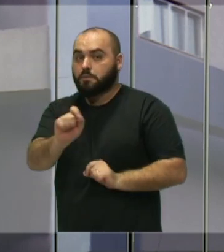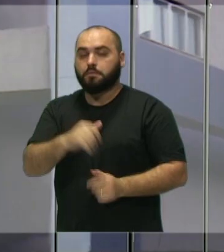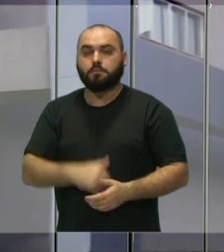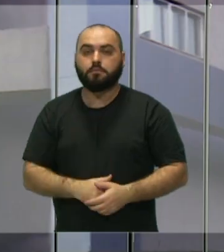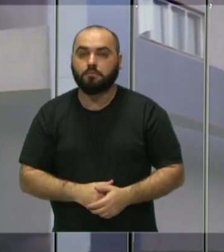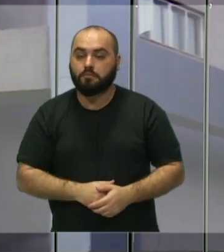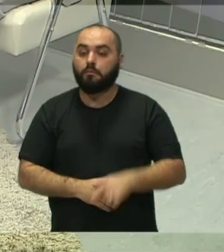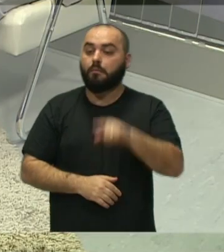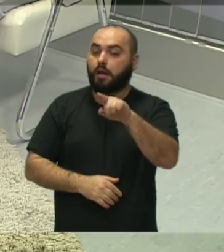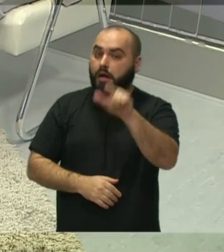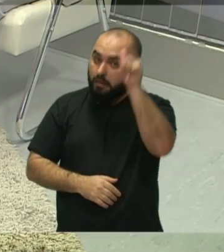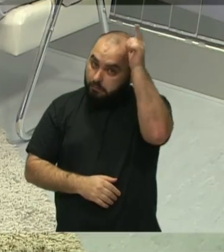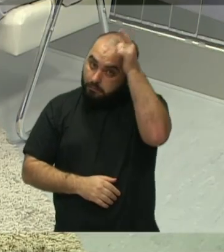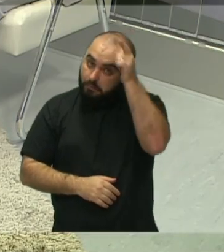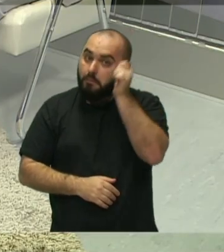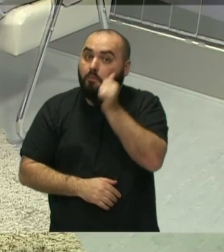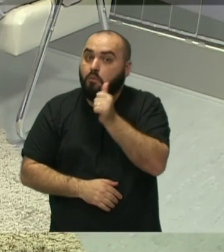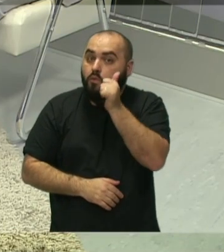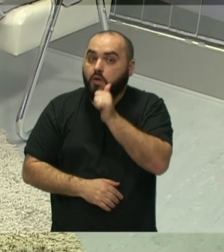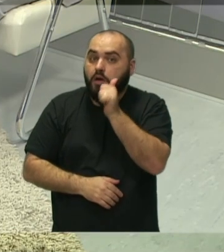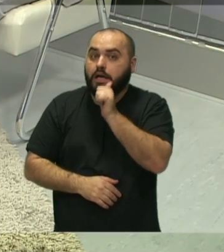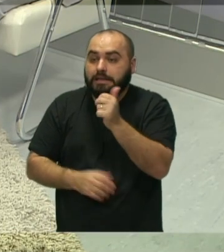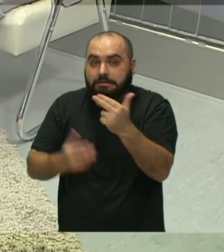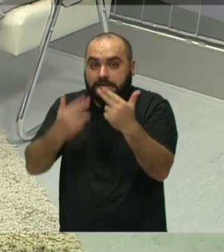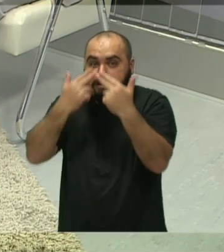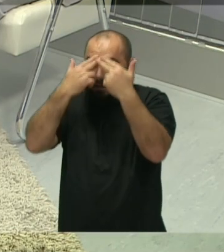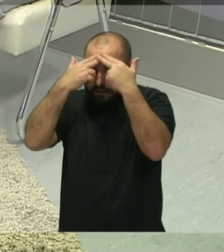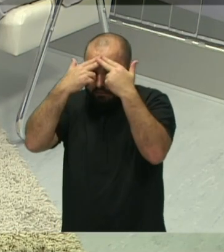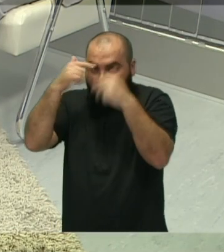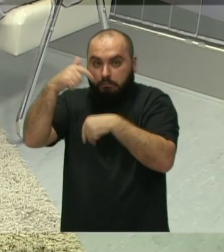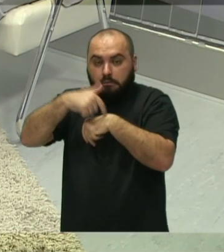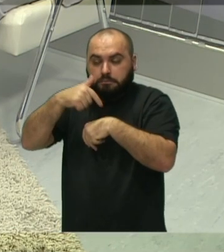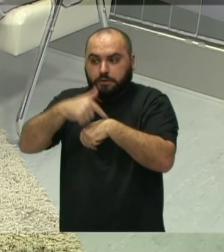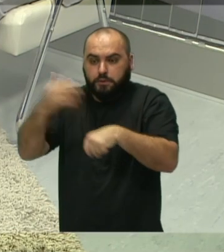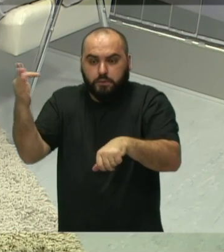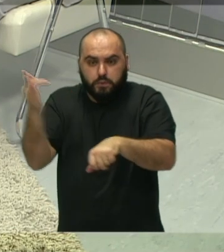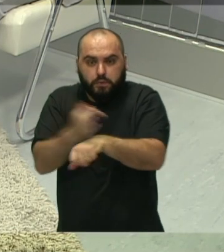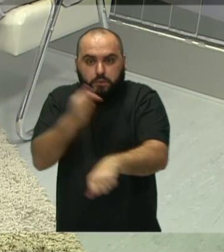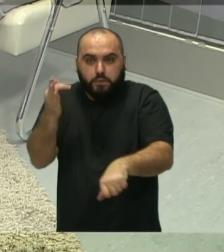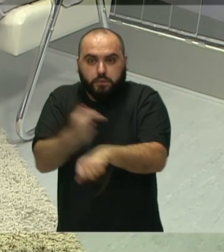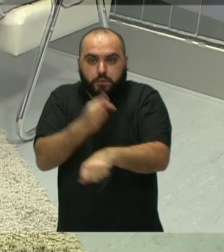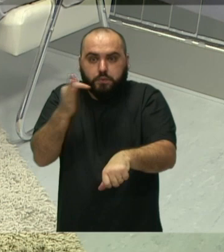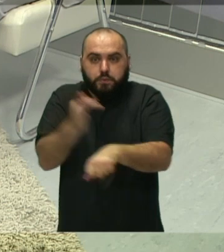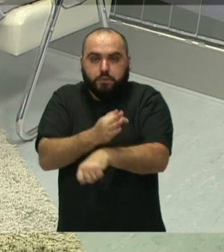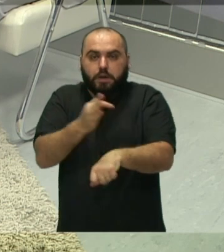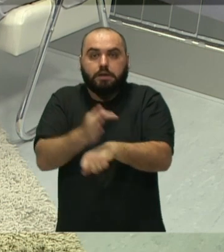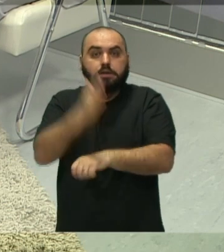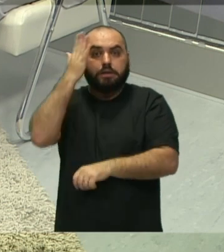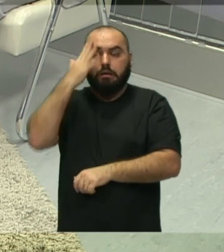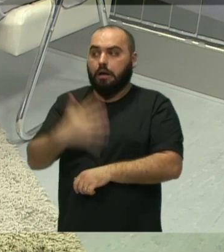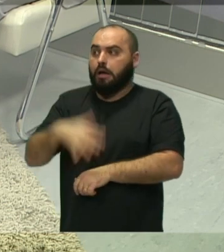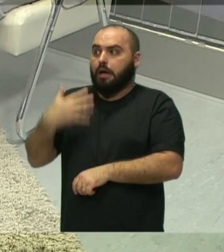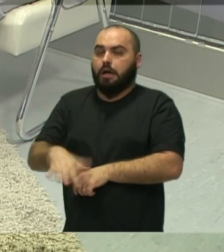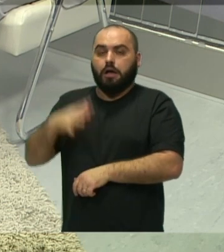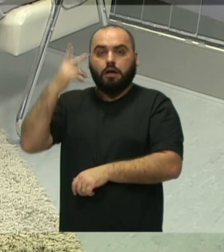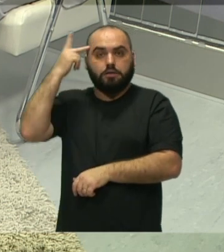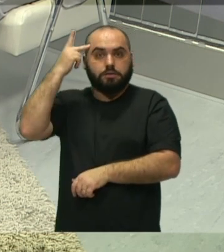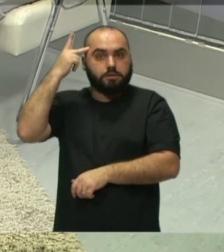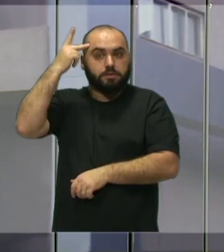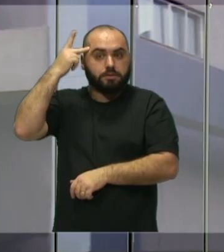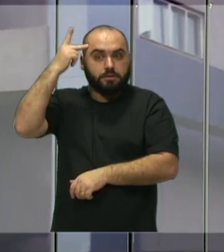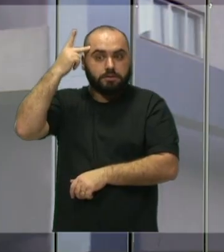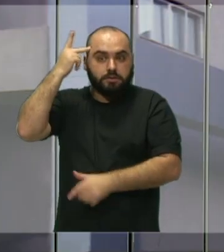um trauma, uma situação de angústia, de dor no que eu falo é no seu